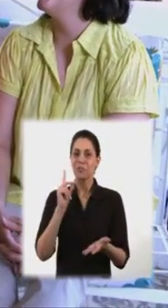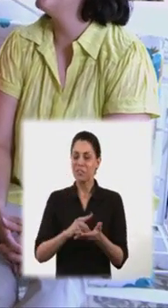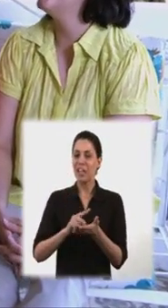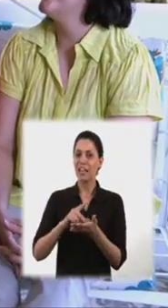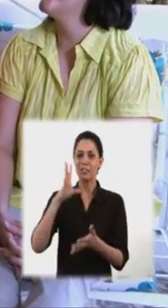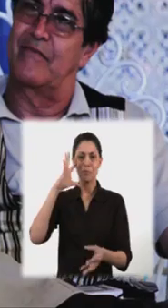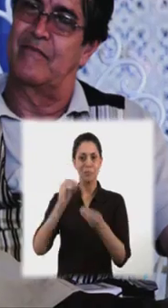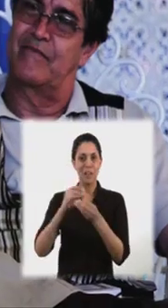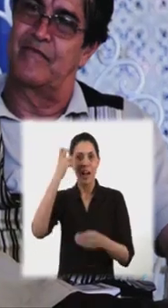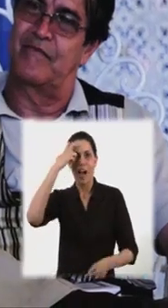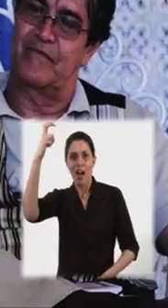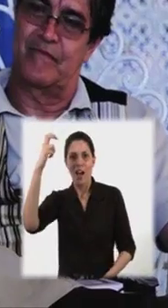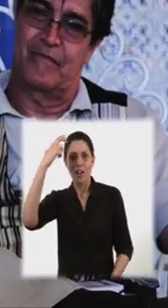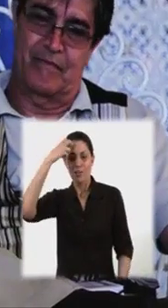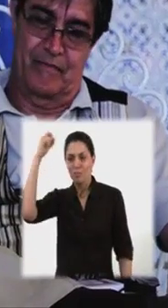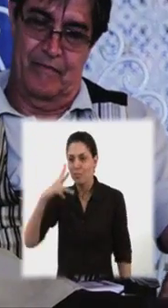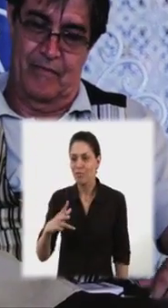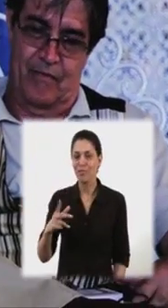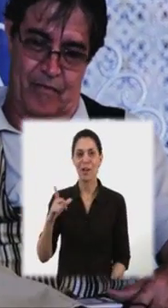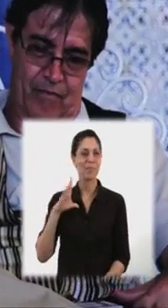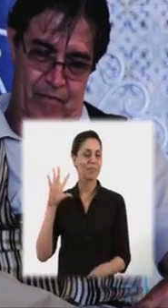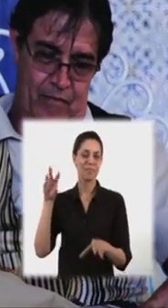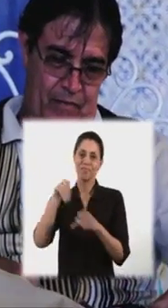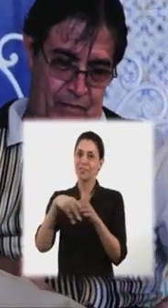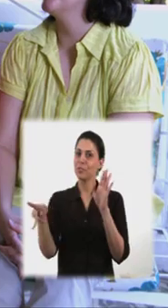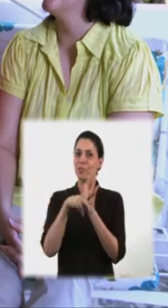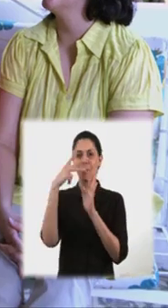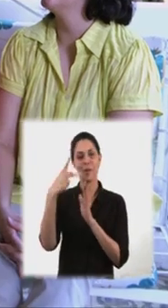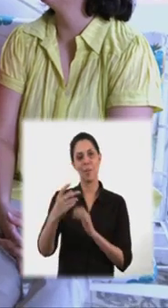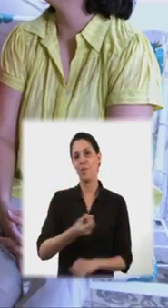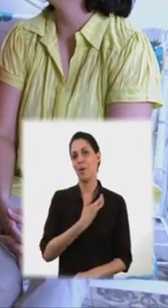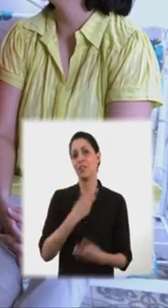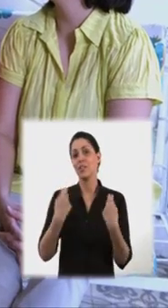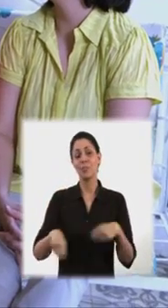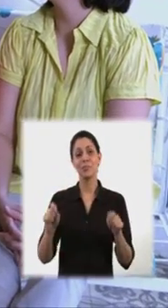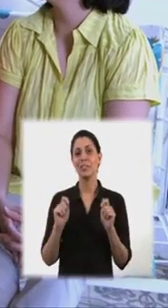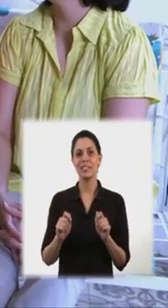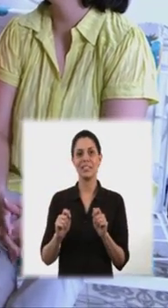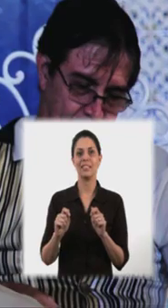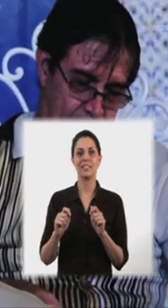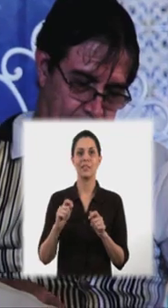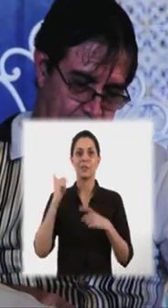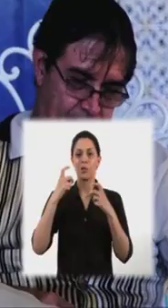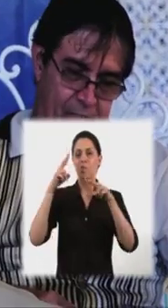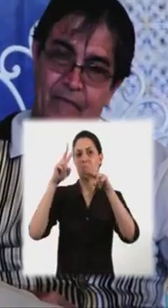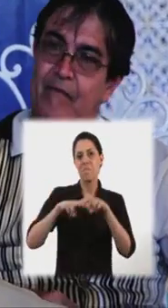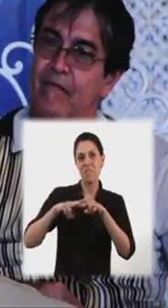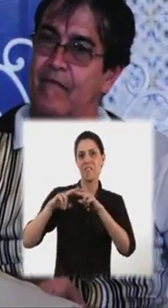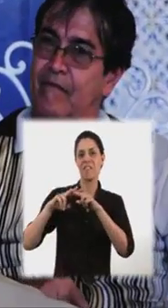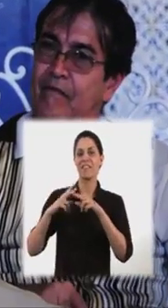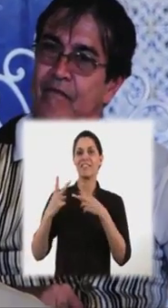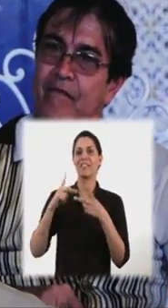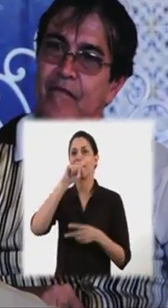as sacadas, né? Então são recursos que o poeta vai utilizar sem precisar, digamos, apelar para outros que seriam,